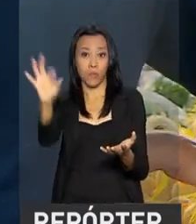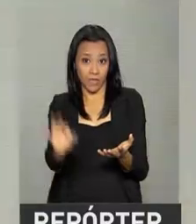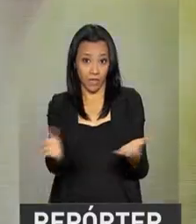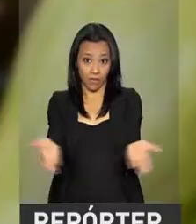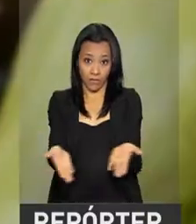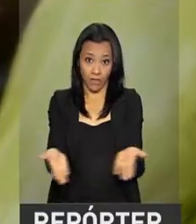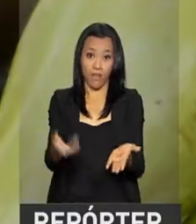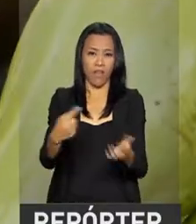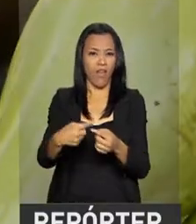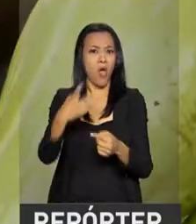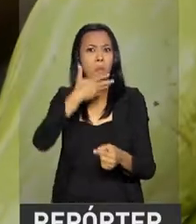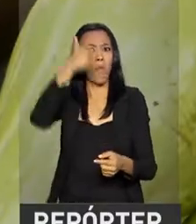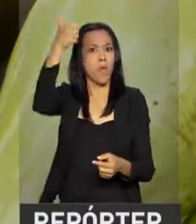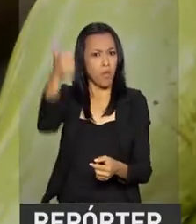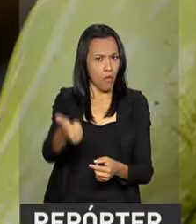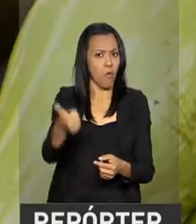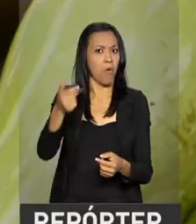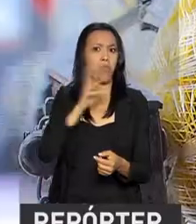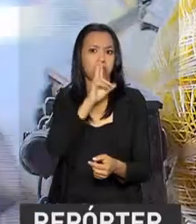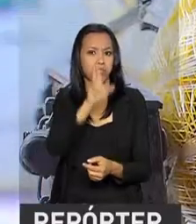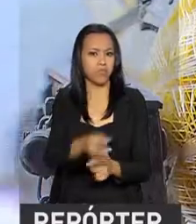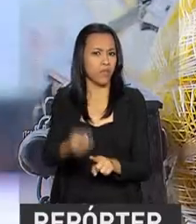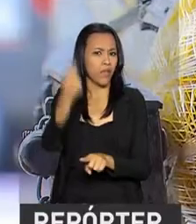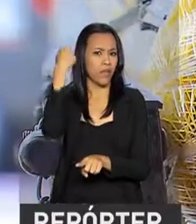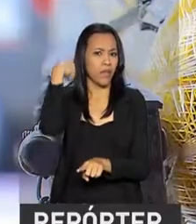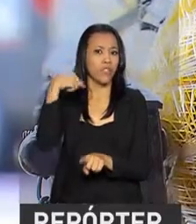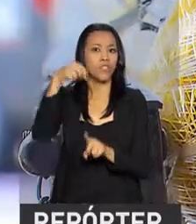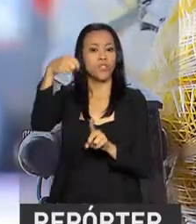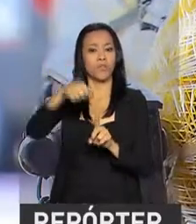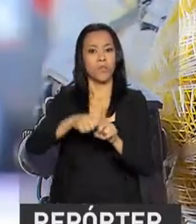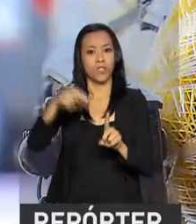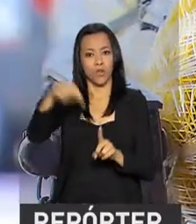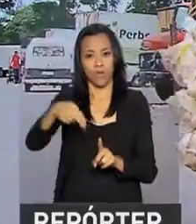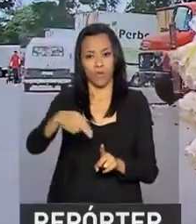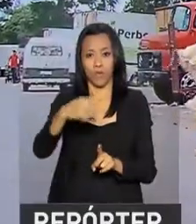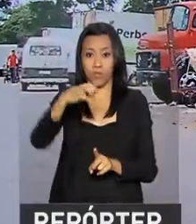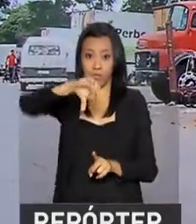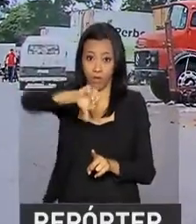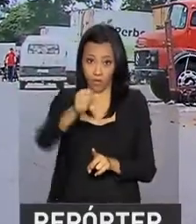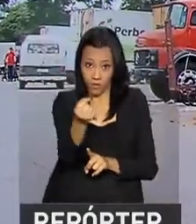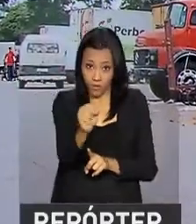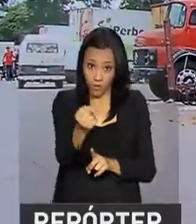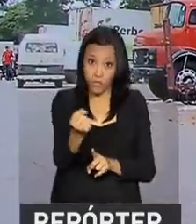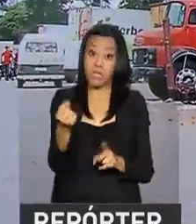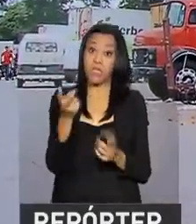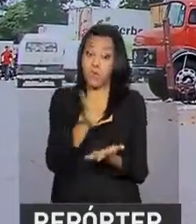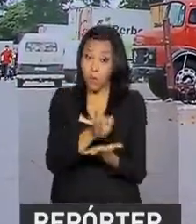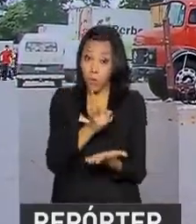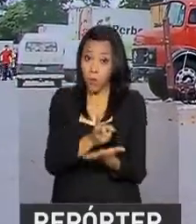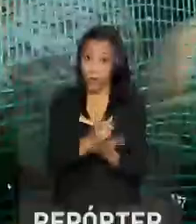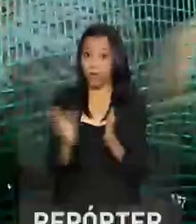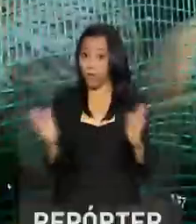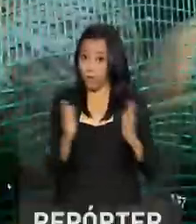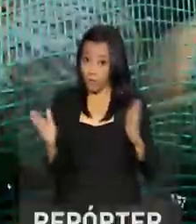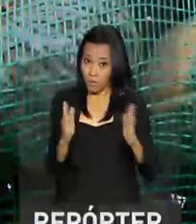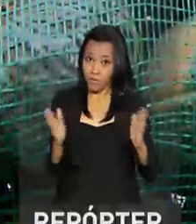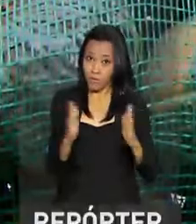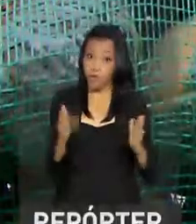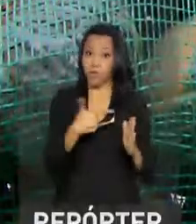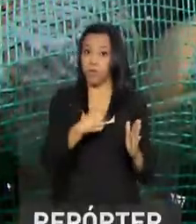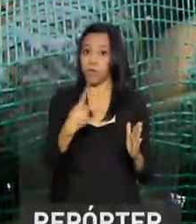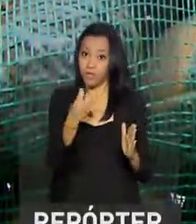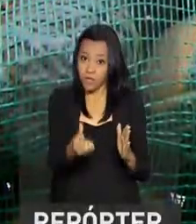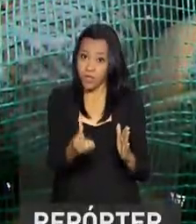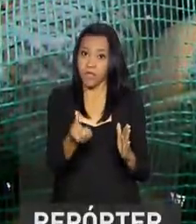desde 1998 e quase 6% abaixo se comparado com igual período de 2010 16 pelo